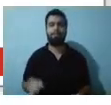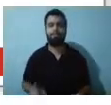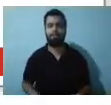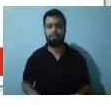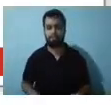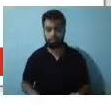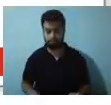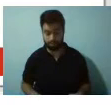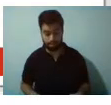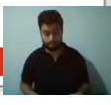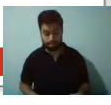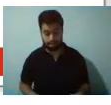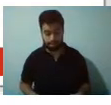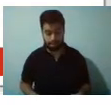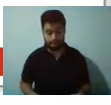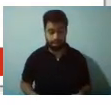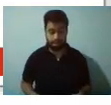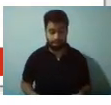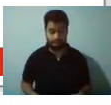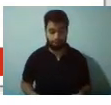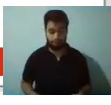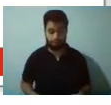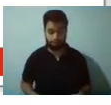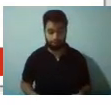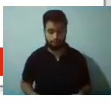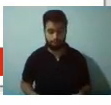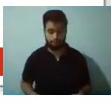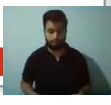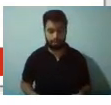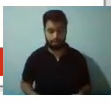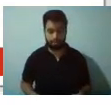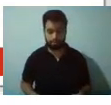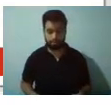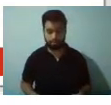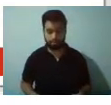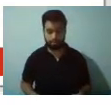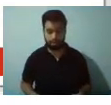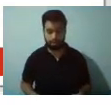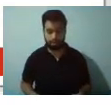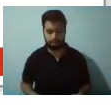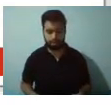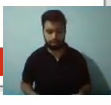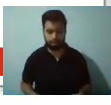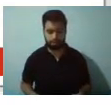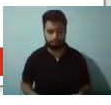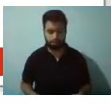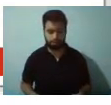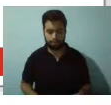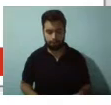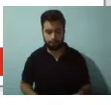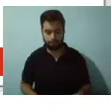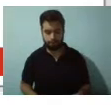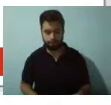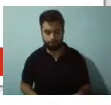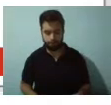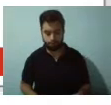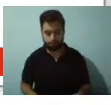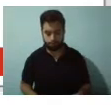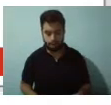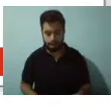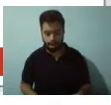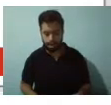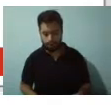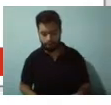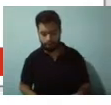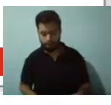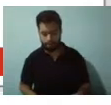mesmo, extrema-direita mesmo. Tá? Eleito pelo Partido Republicano, Trump, no sentido contrário à reabertura política e ao fim do embargo